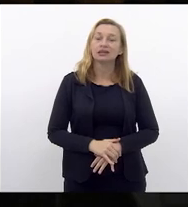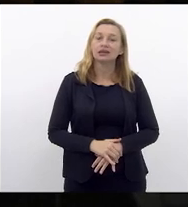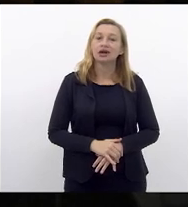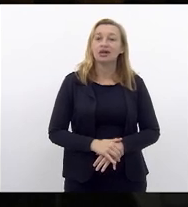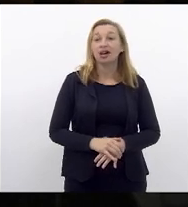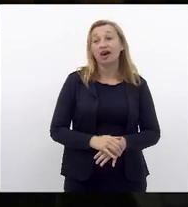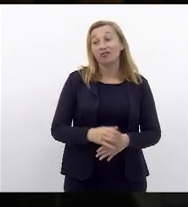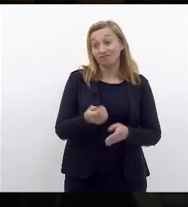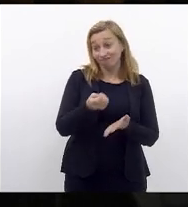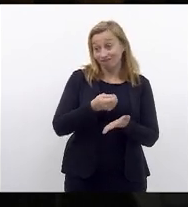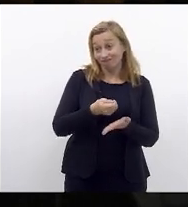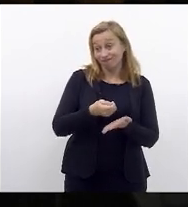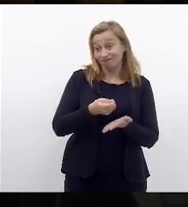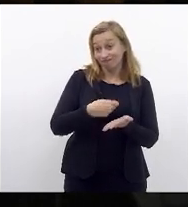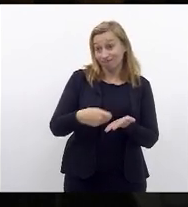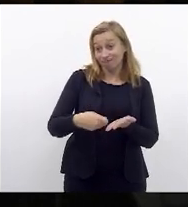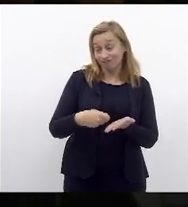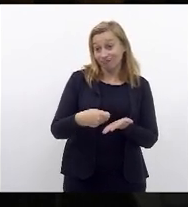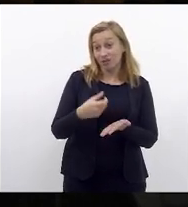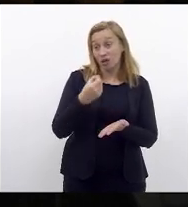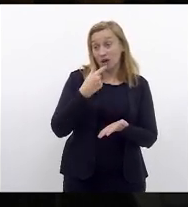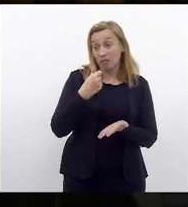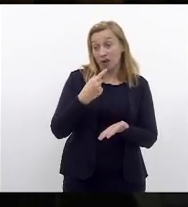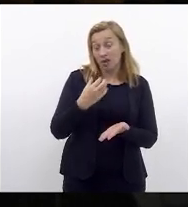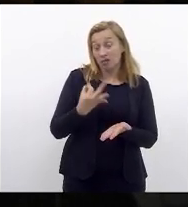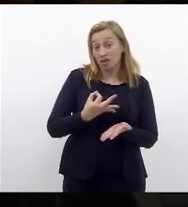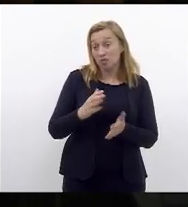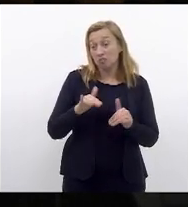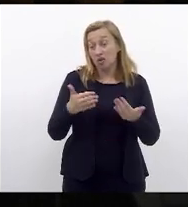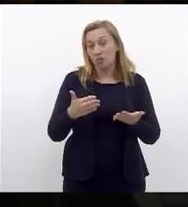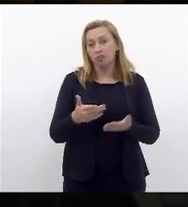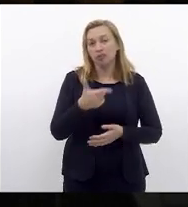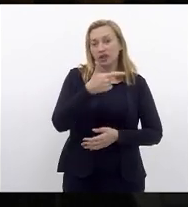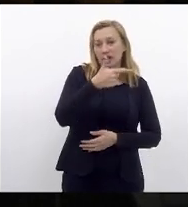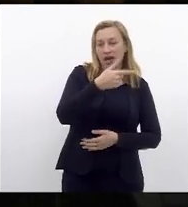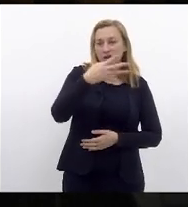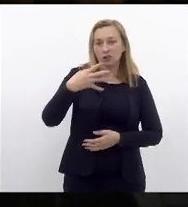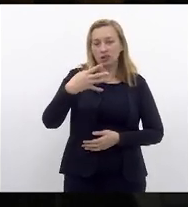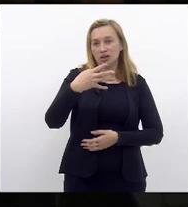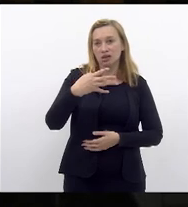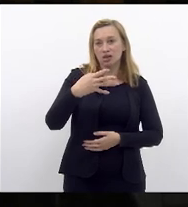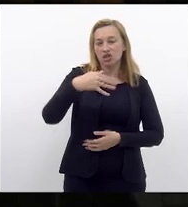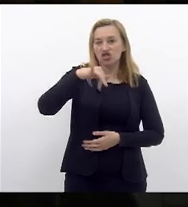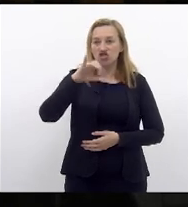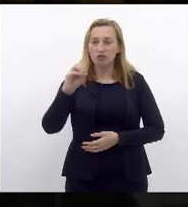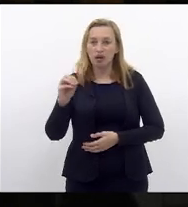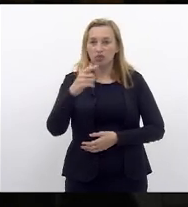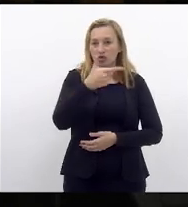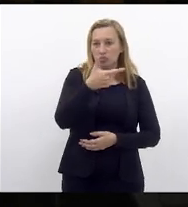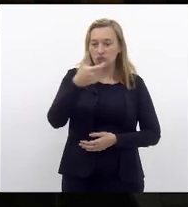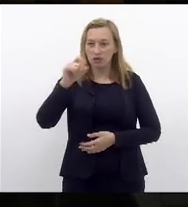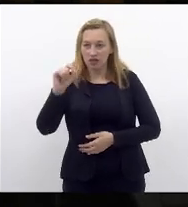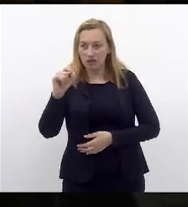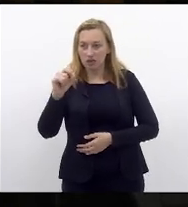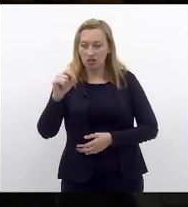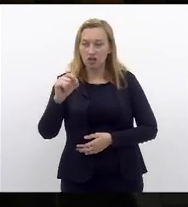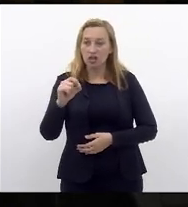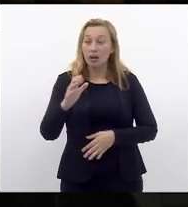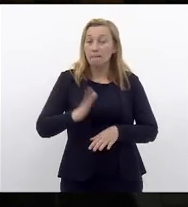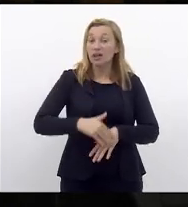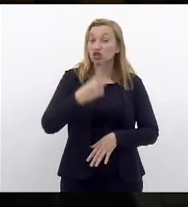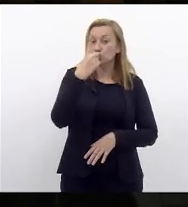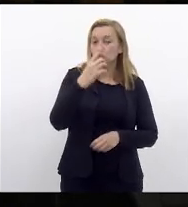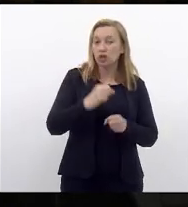receituário. E foi 14 de maio de 2020. Já se passou mais de um ano.